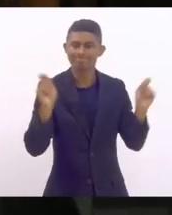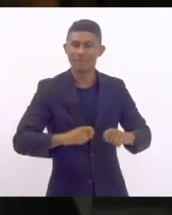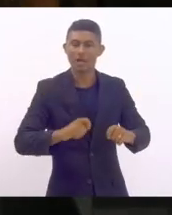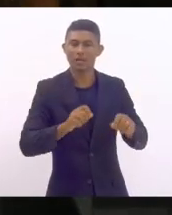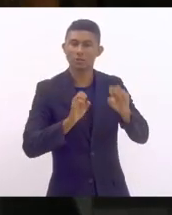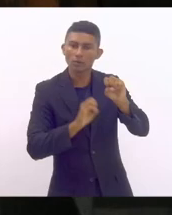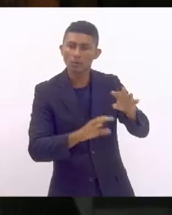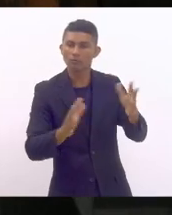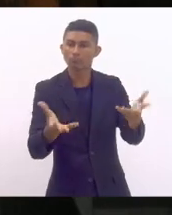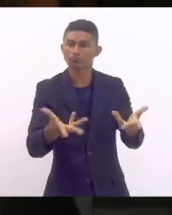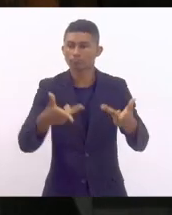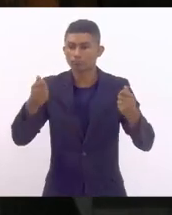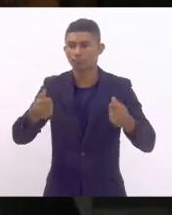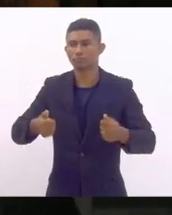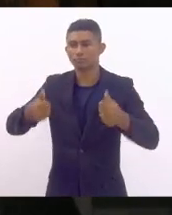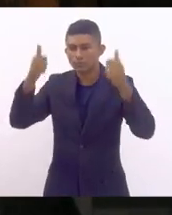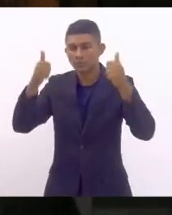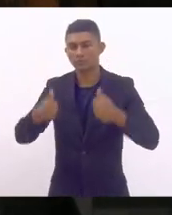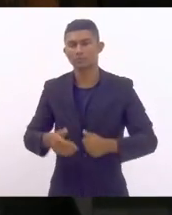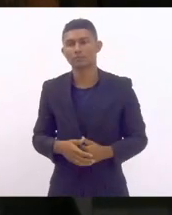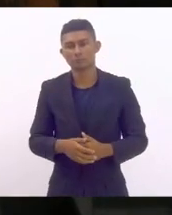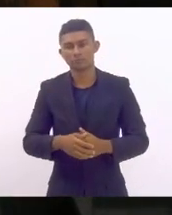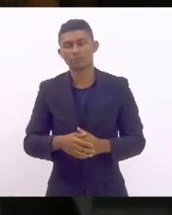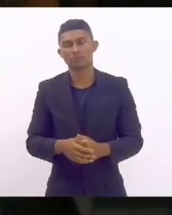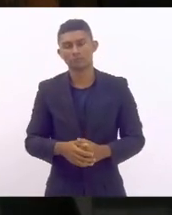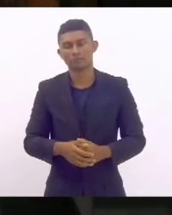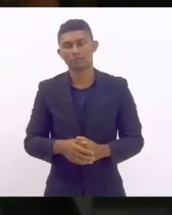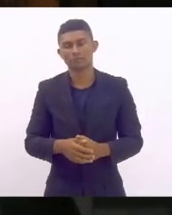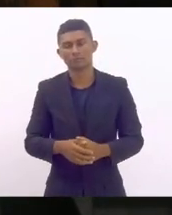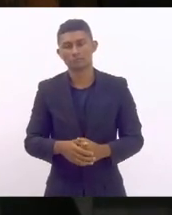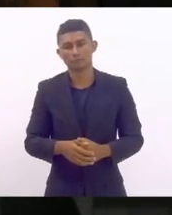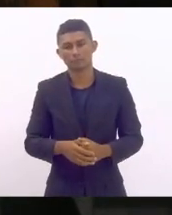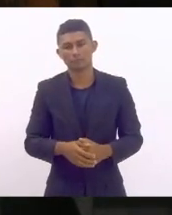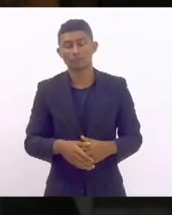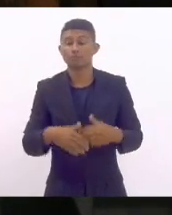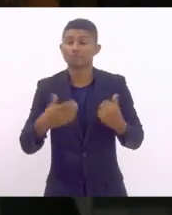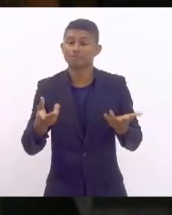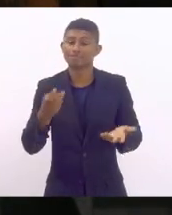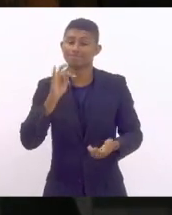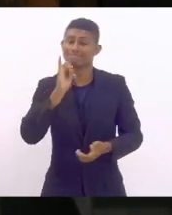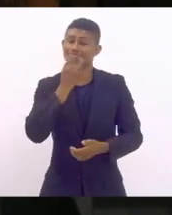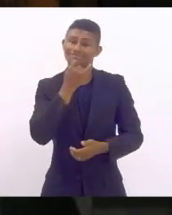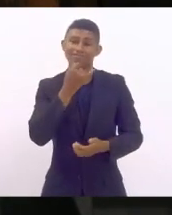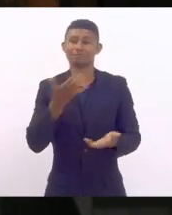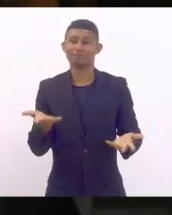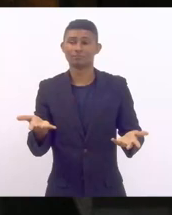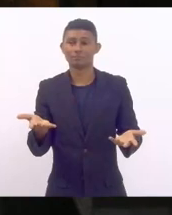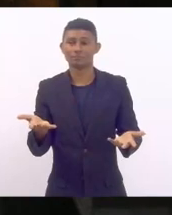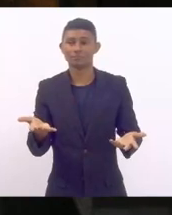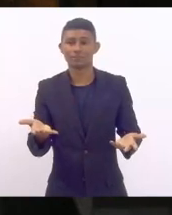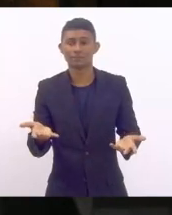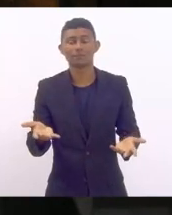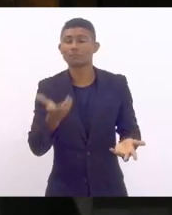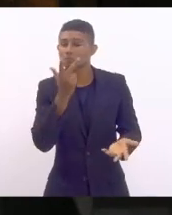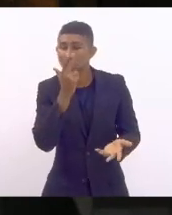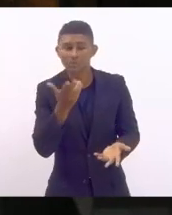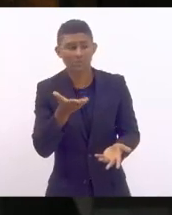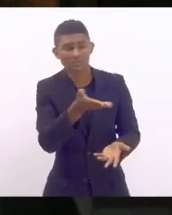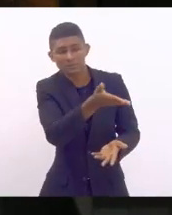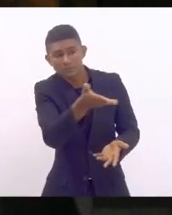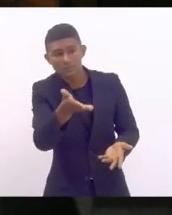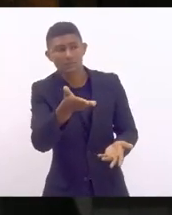excelência na educação quando nós estamos falando no processo educativo então infelizmente nós estamos tirando